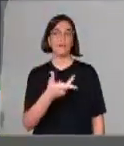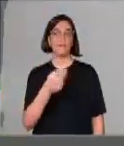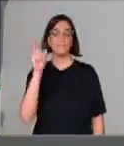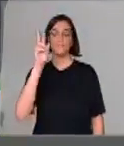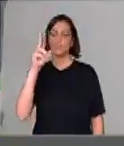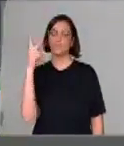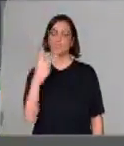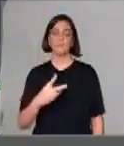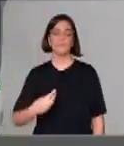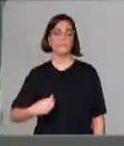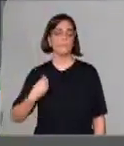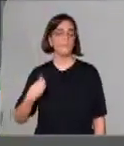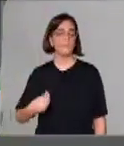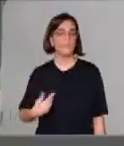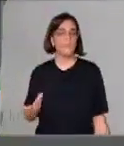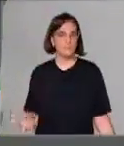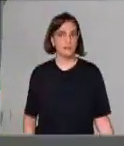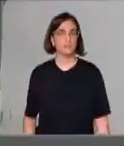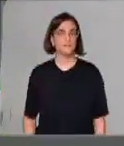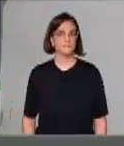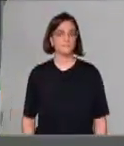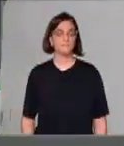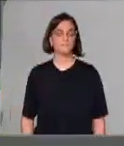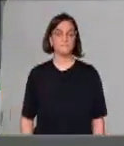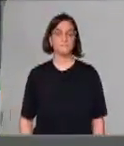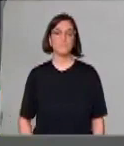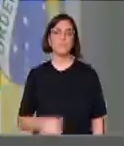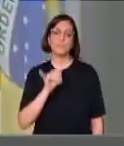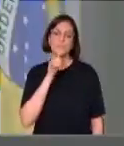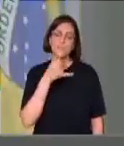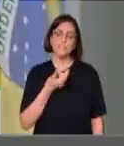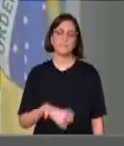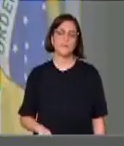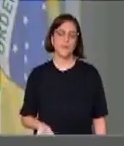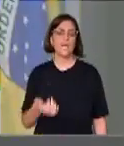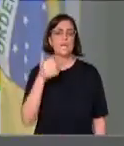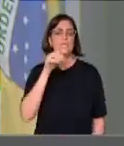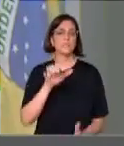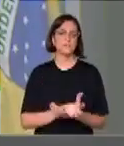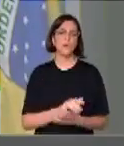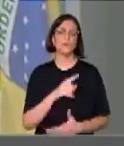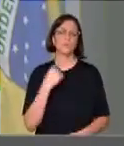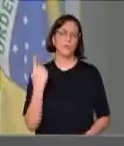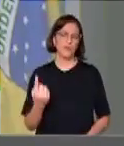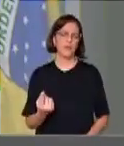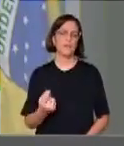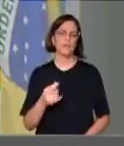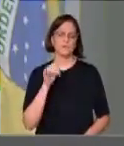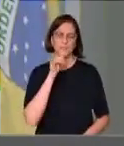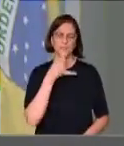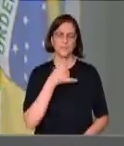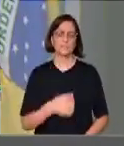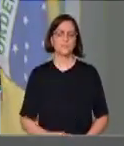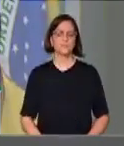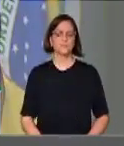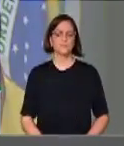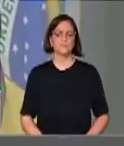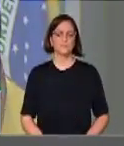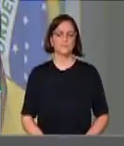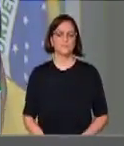maravilhosa, que infelizmente teve a perda da sua amada esposa